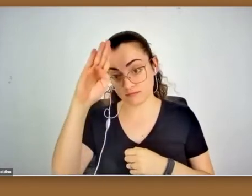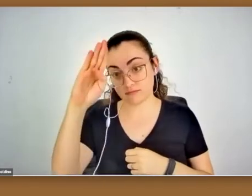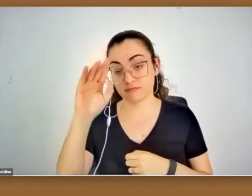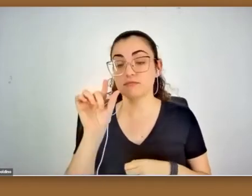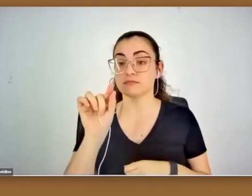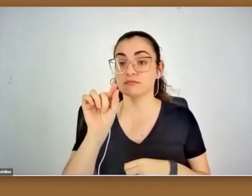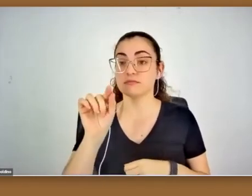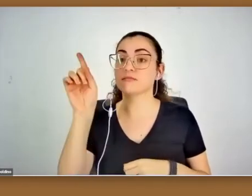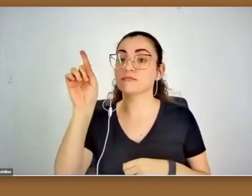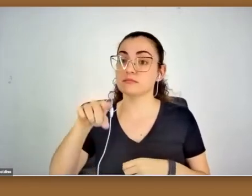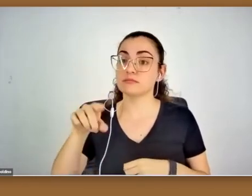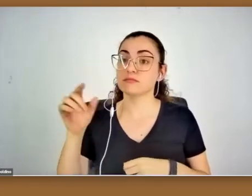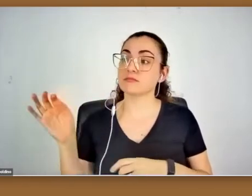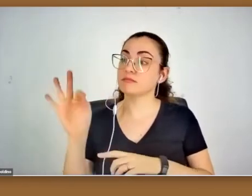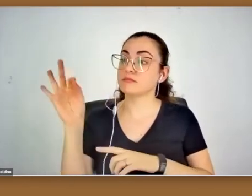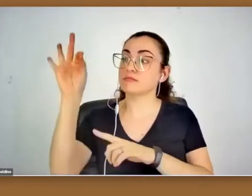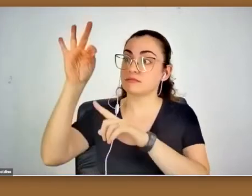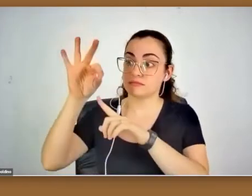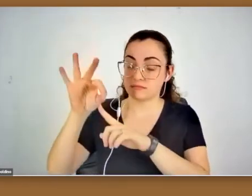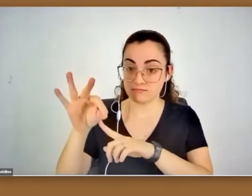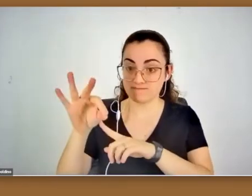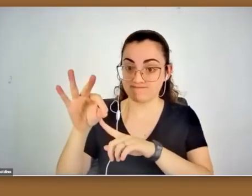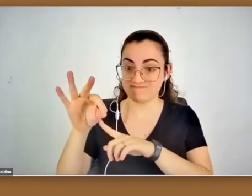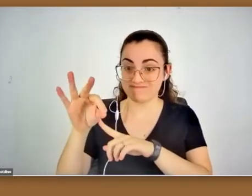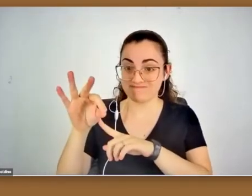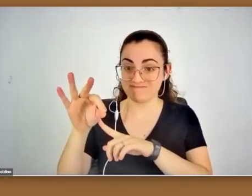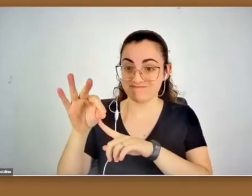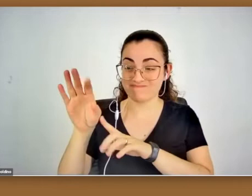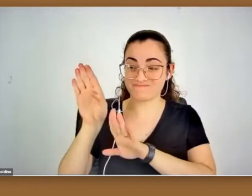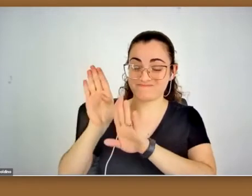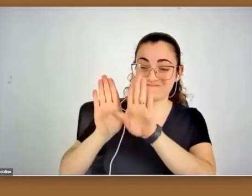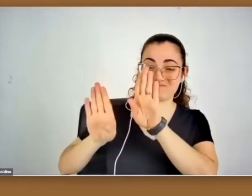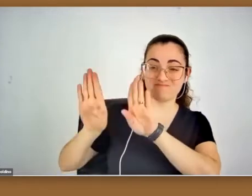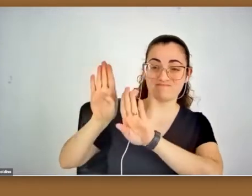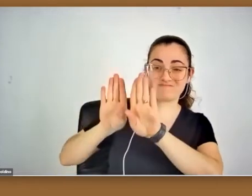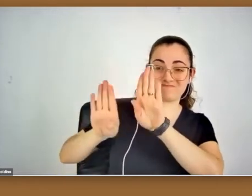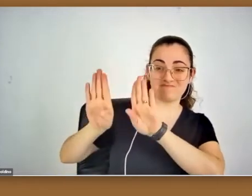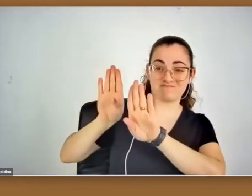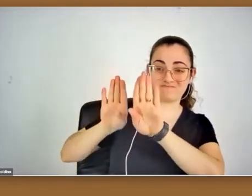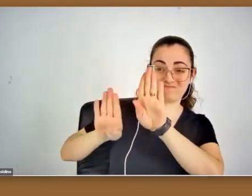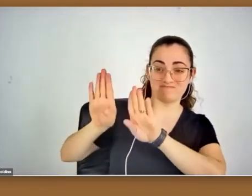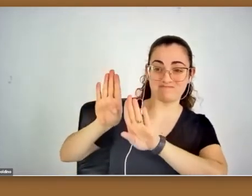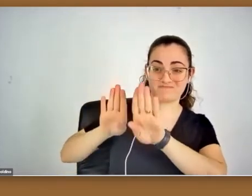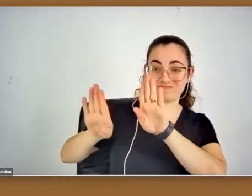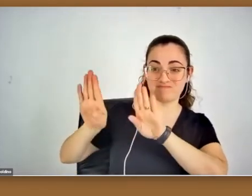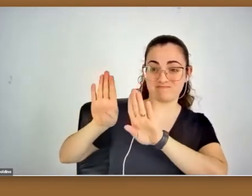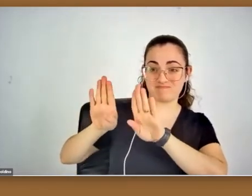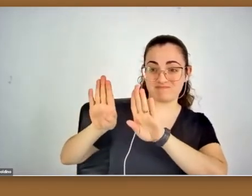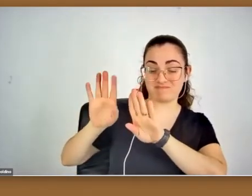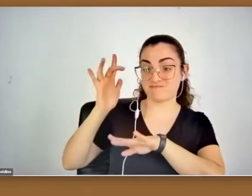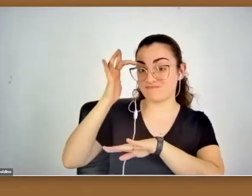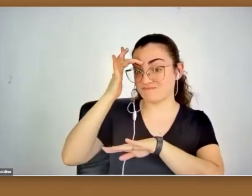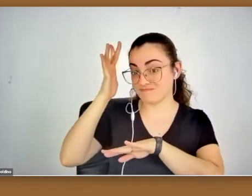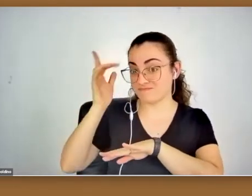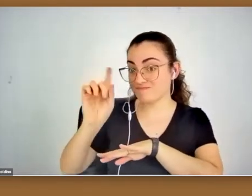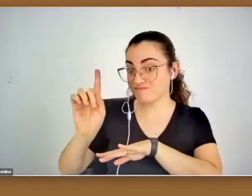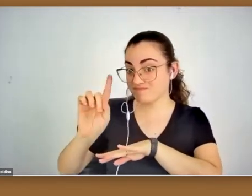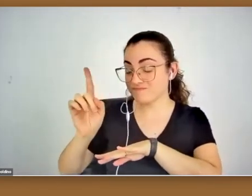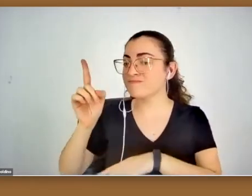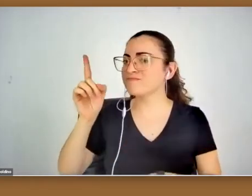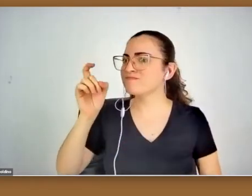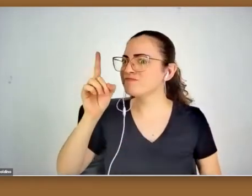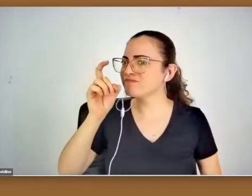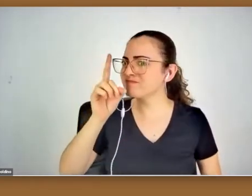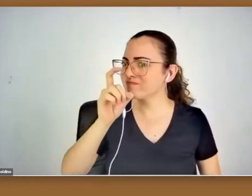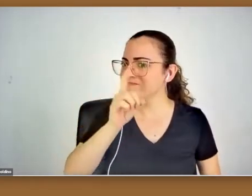mosquito, que é super difícil de fazer, né, quase enxugar gelo, principalmente se você tem uma cidade que é de uma estrutura